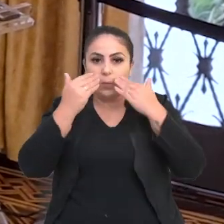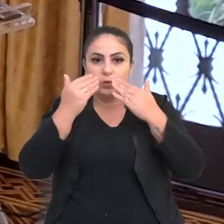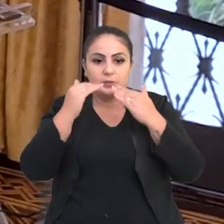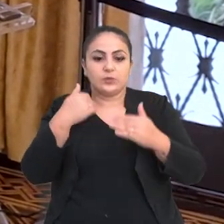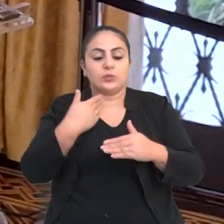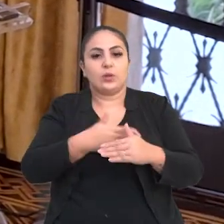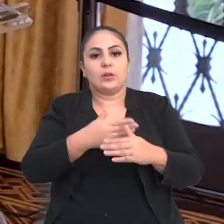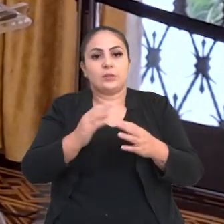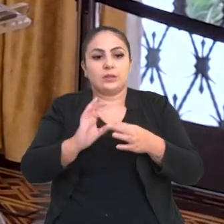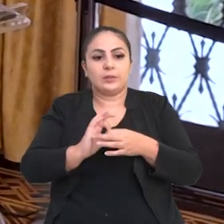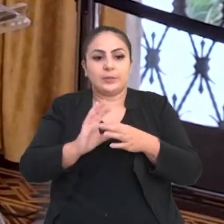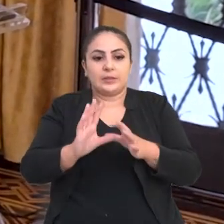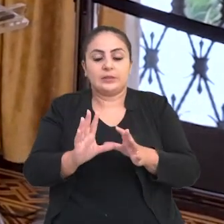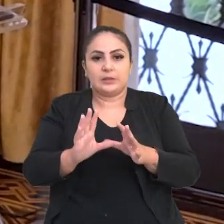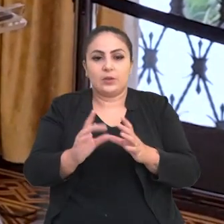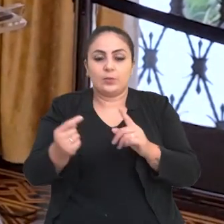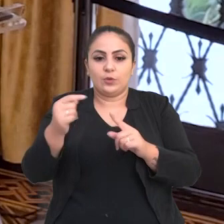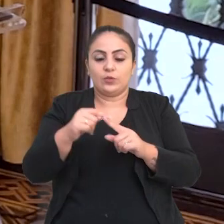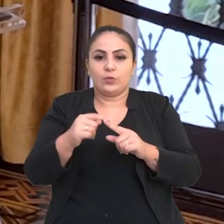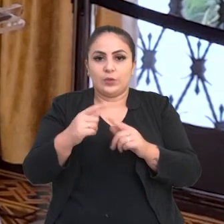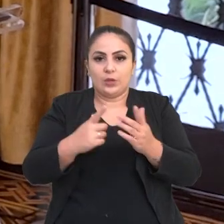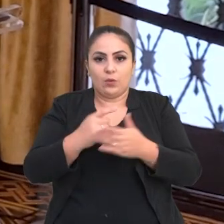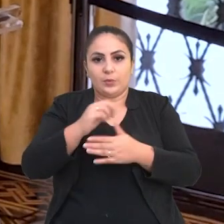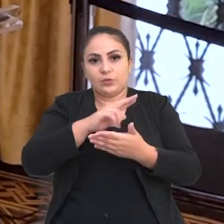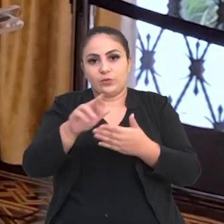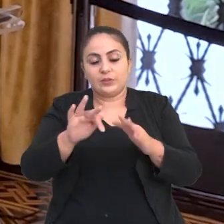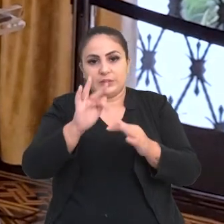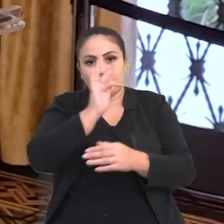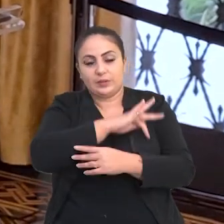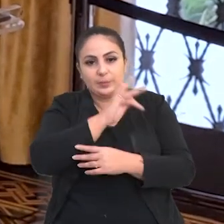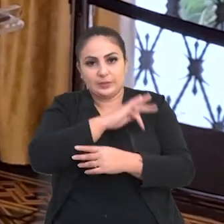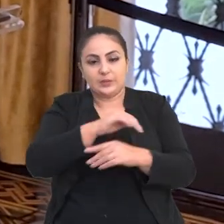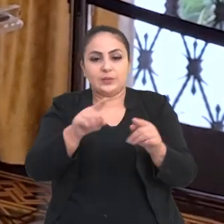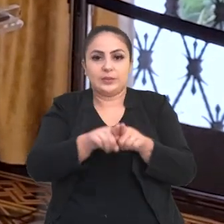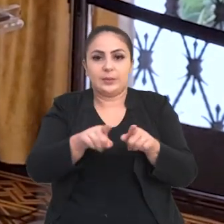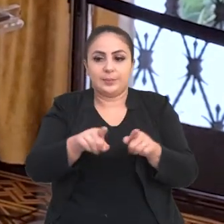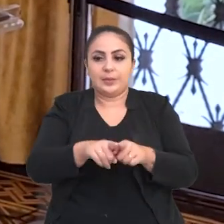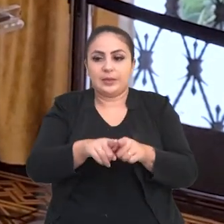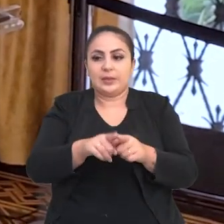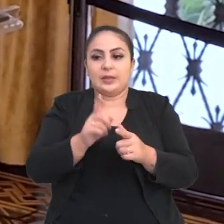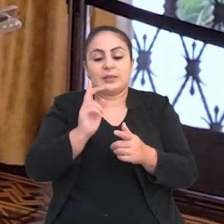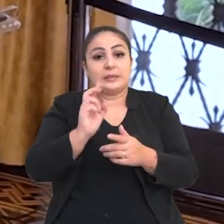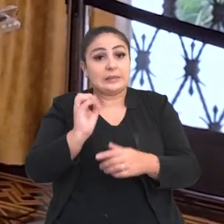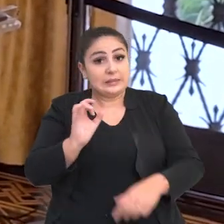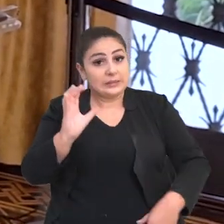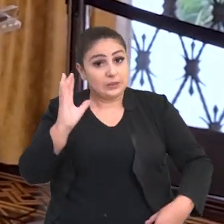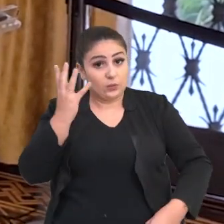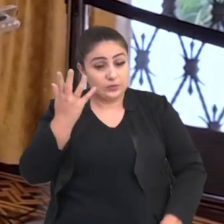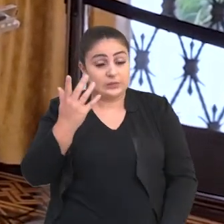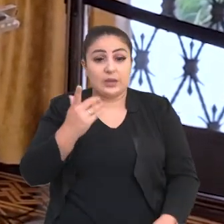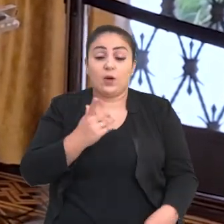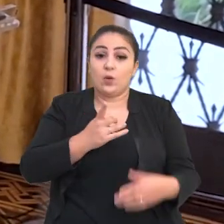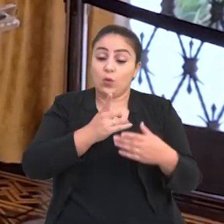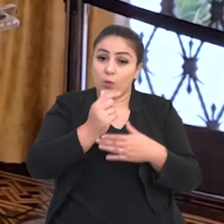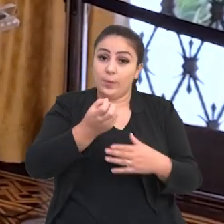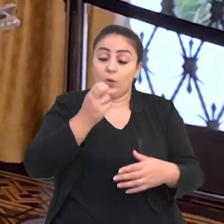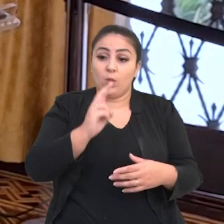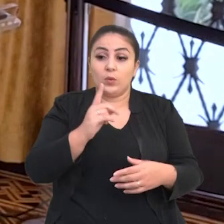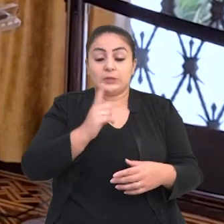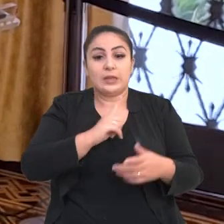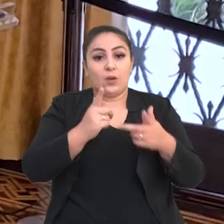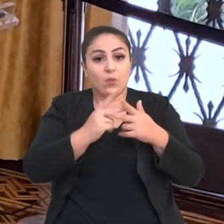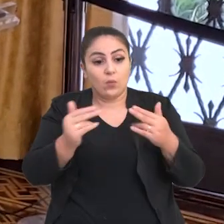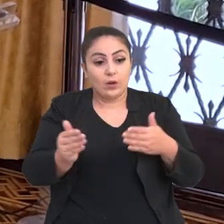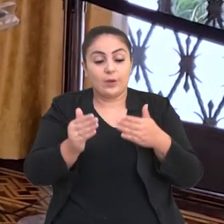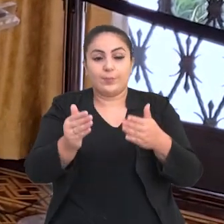para manifestar a nossa disposição e intenção de compra a diversas farmacêuticas, para se não houver essa compra ou